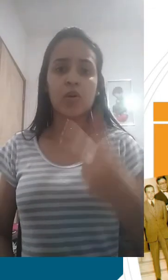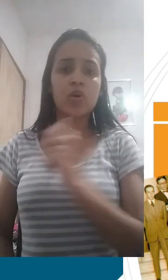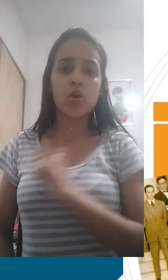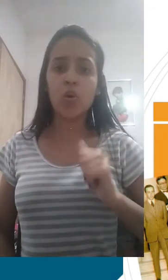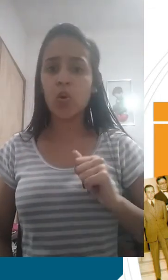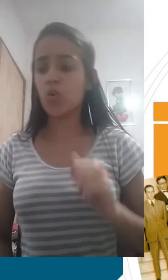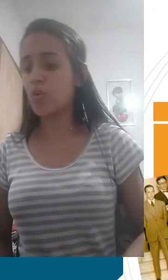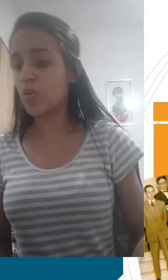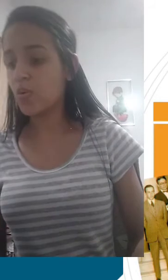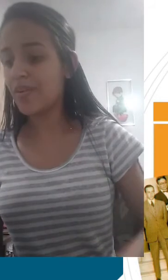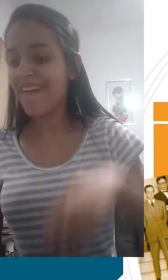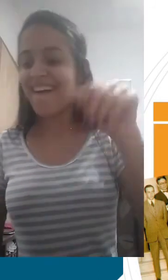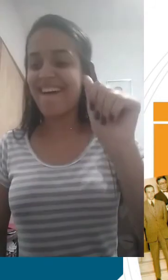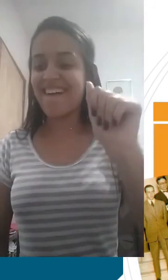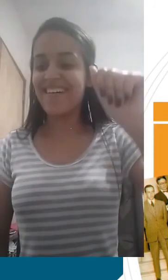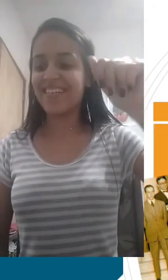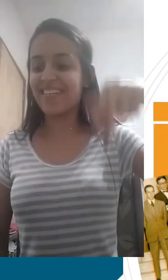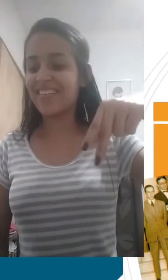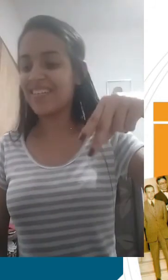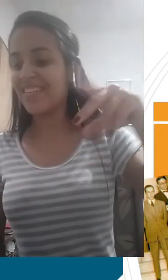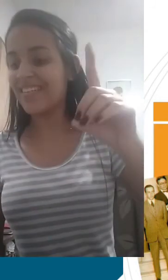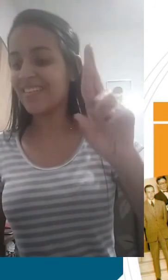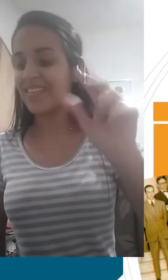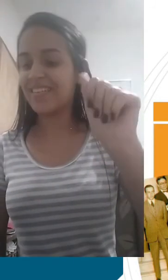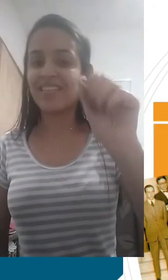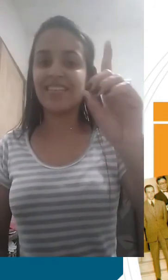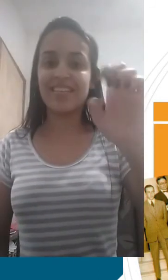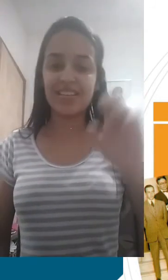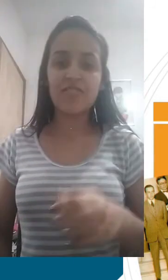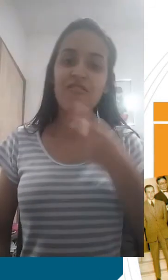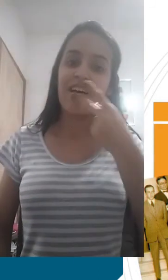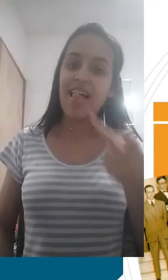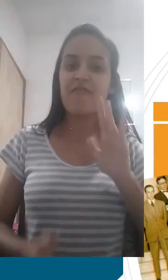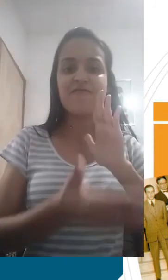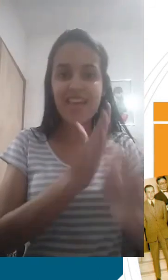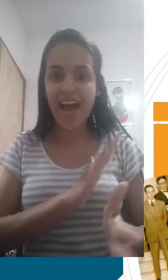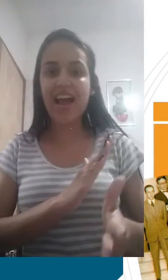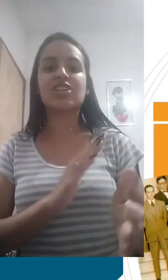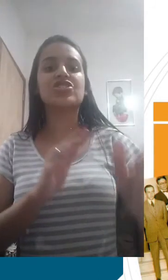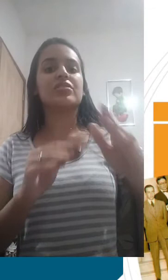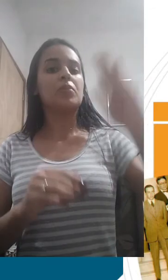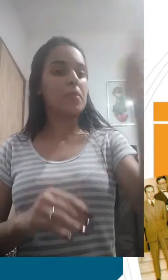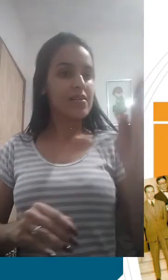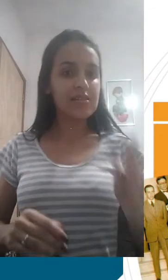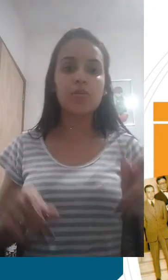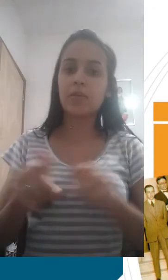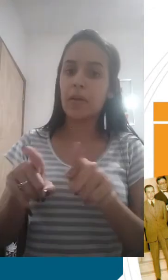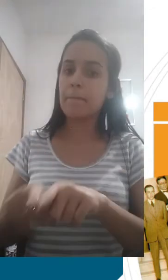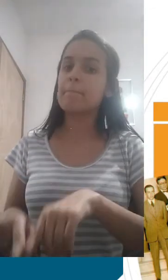o Oswald, viagens internacionais. Ambos valorizavam o que era